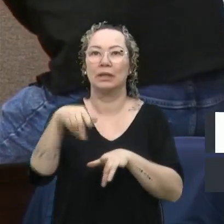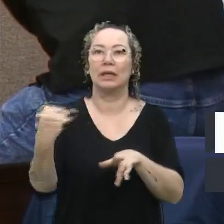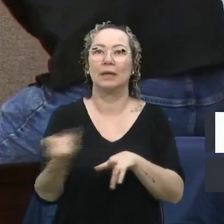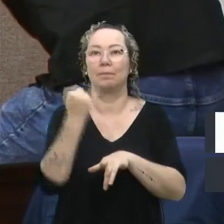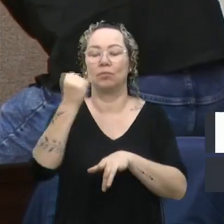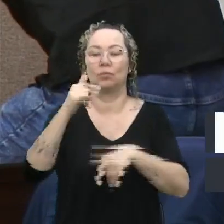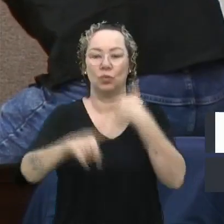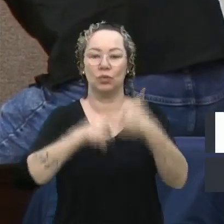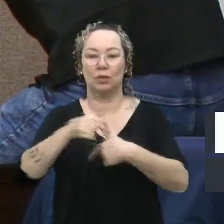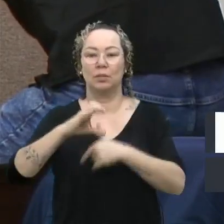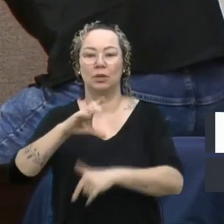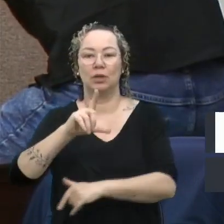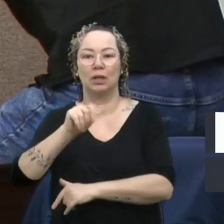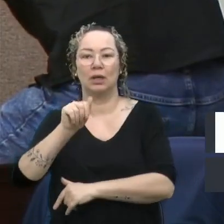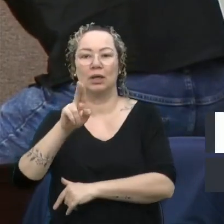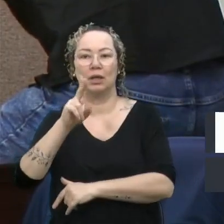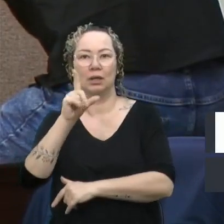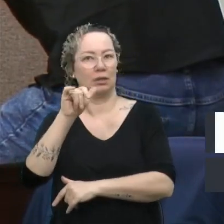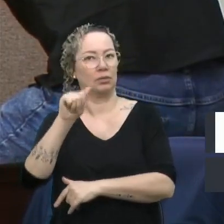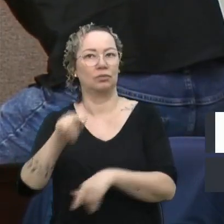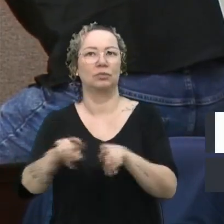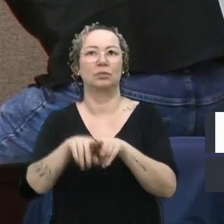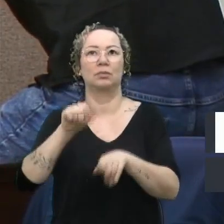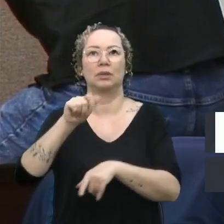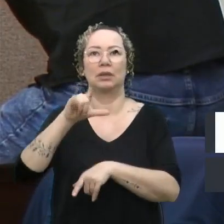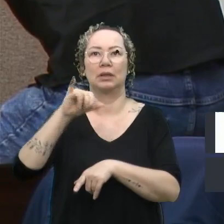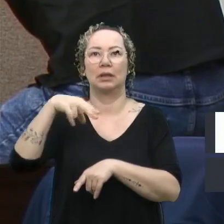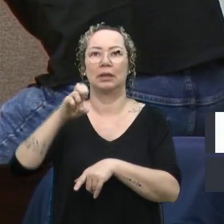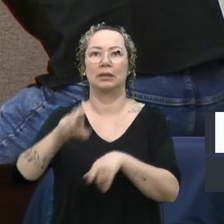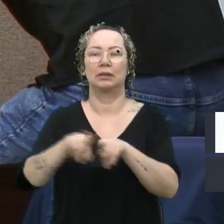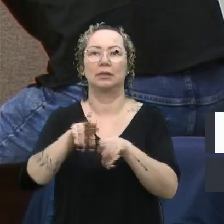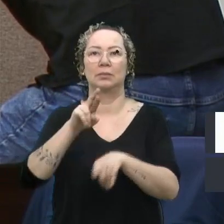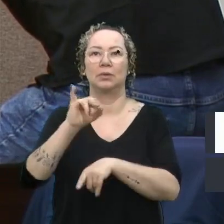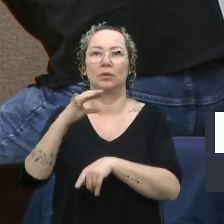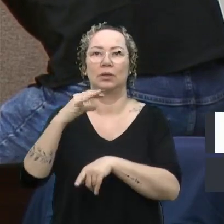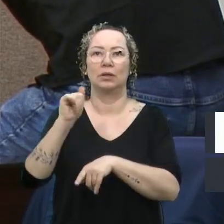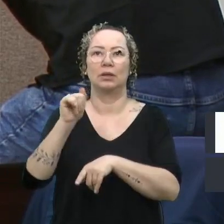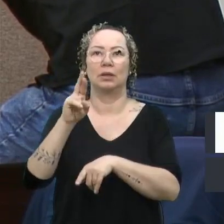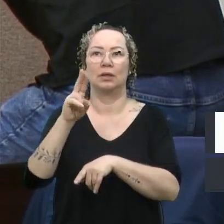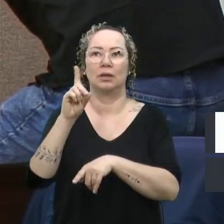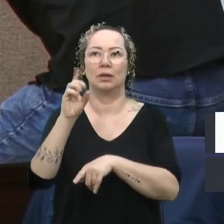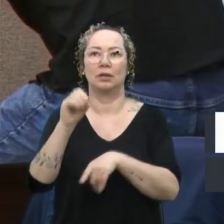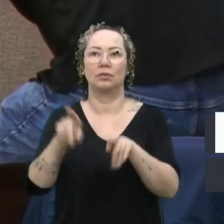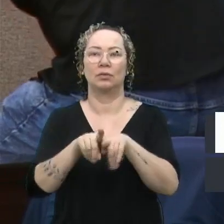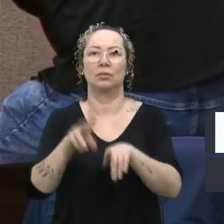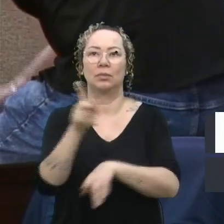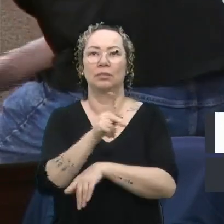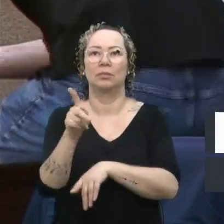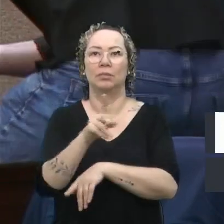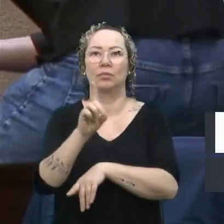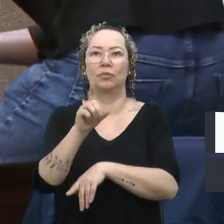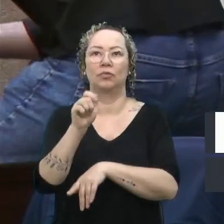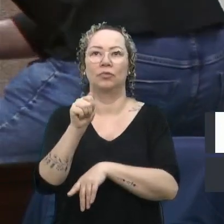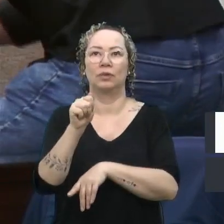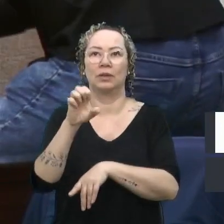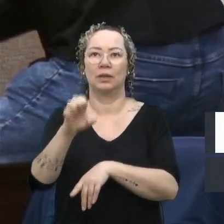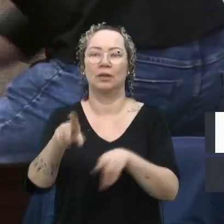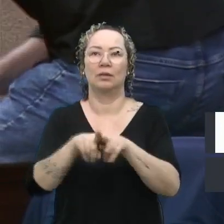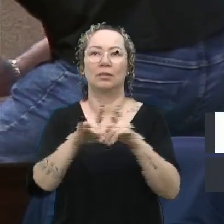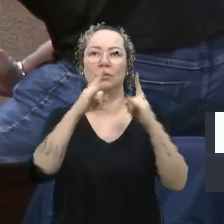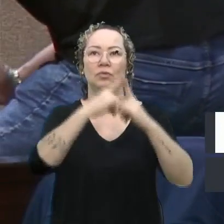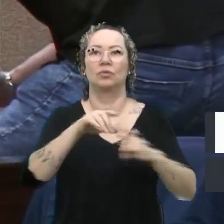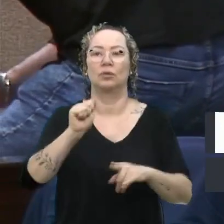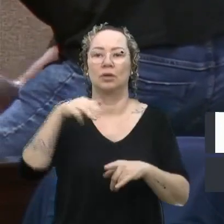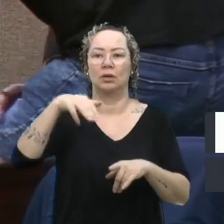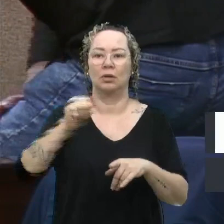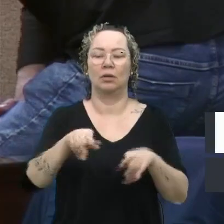Claudinha, da Aline, do Ricardo, da da PAI, do Ama Caxias, da